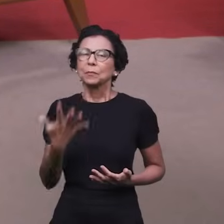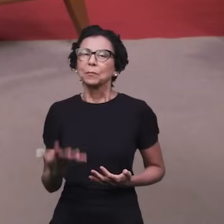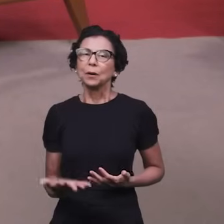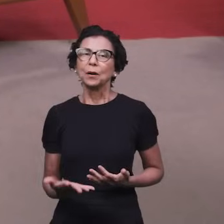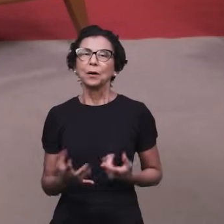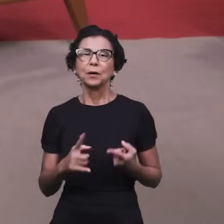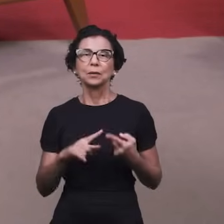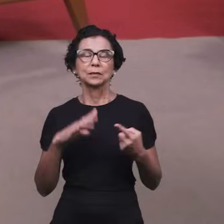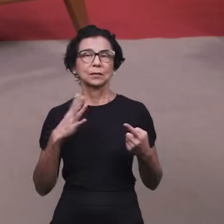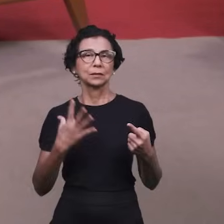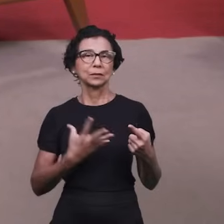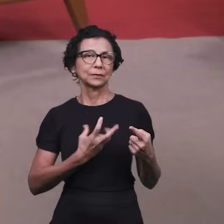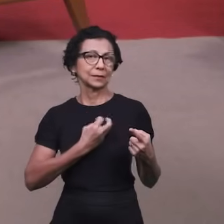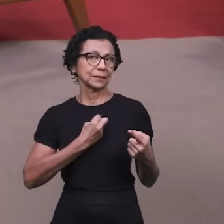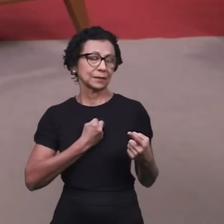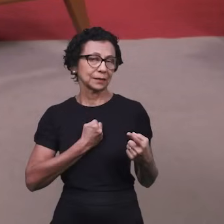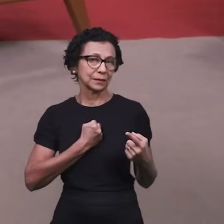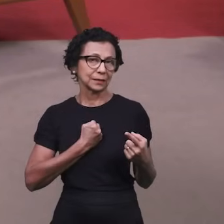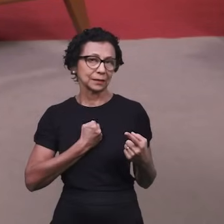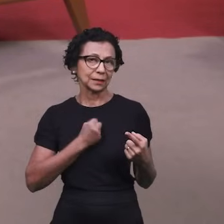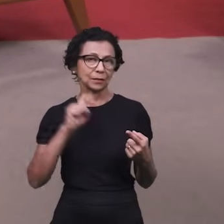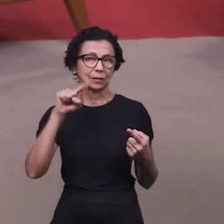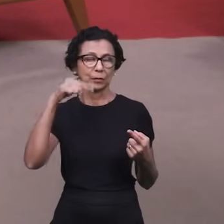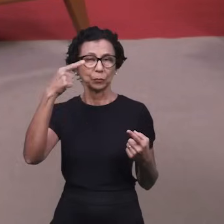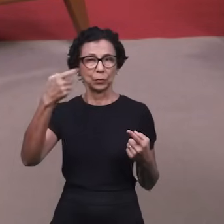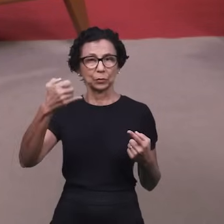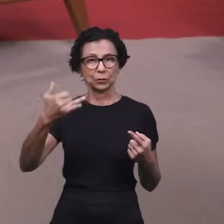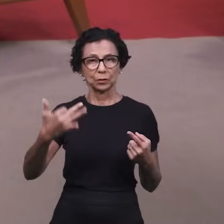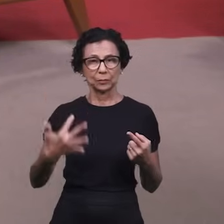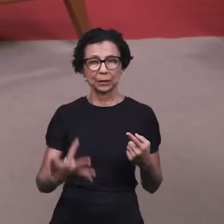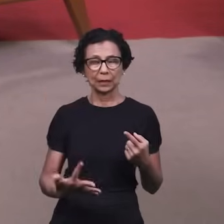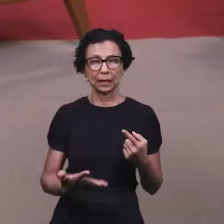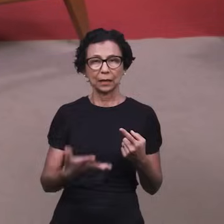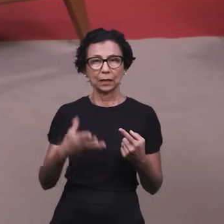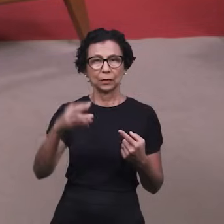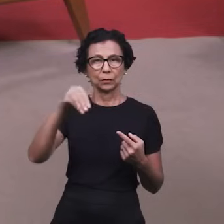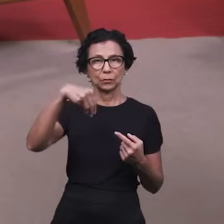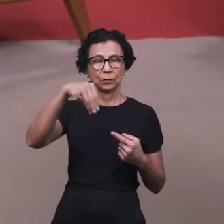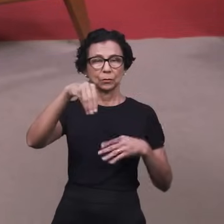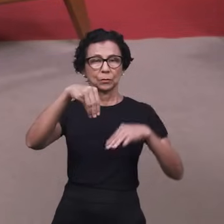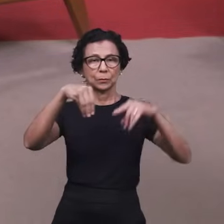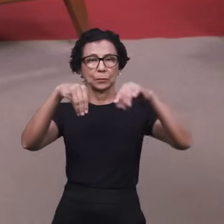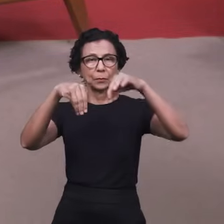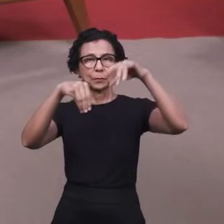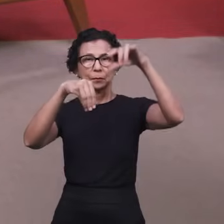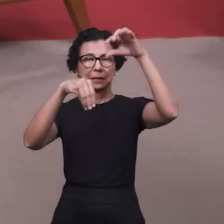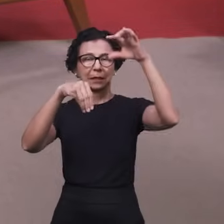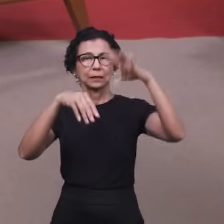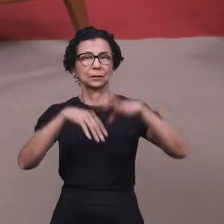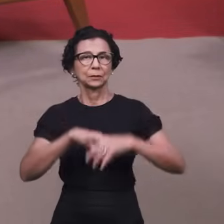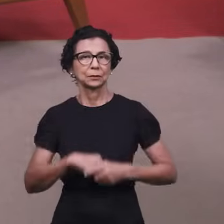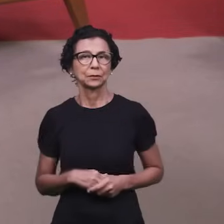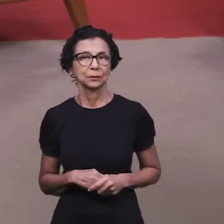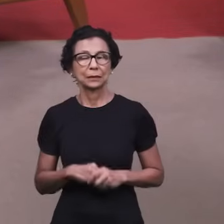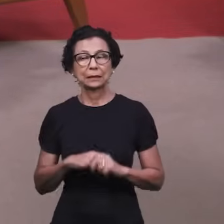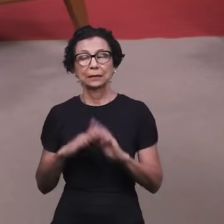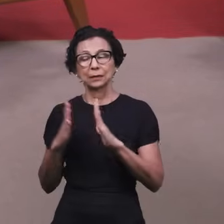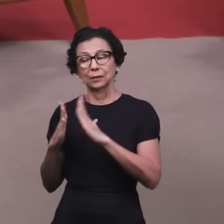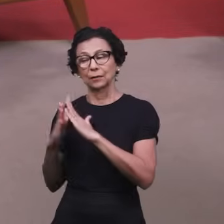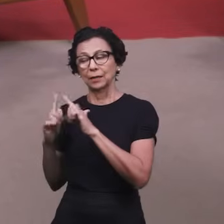que é o perfume que daqui a pouco vamos falar sobre o incenso. Então, esta igreja, ela